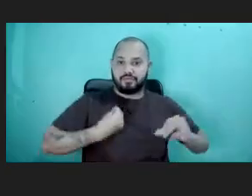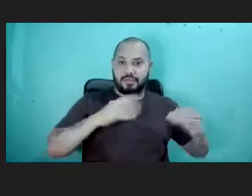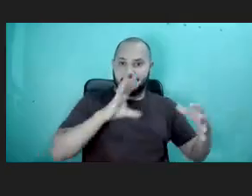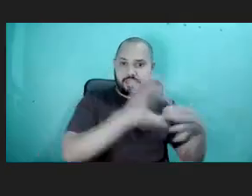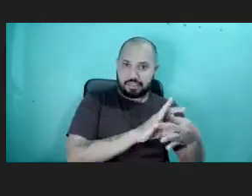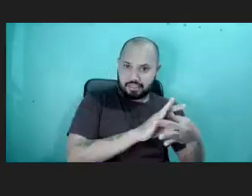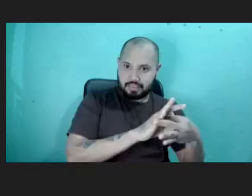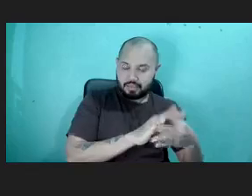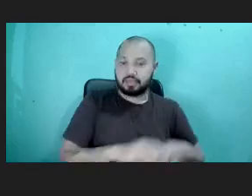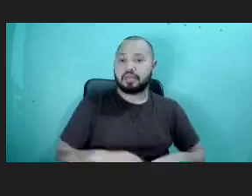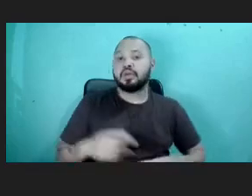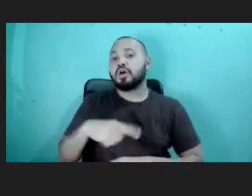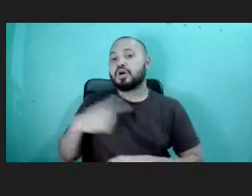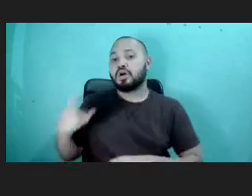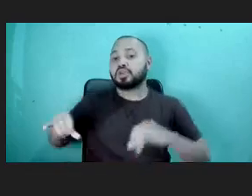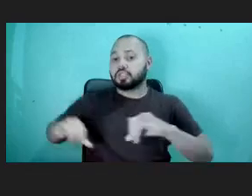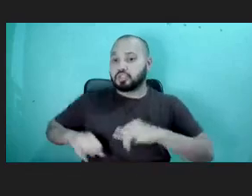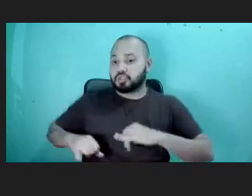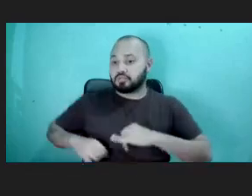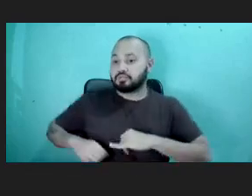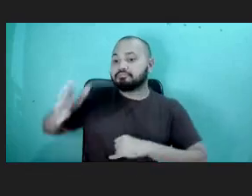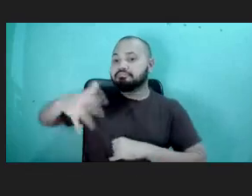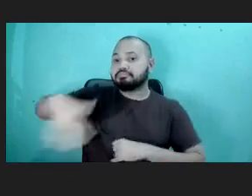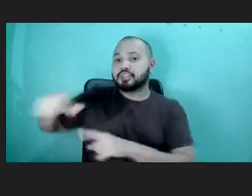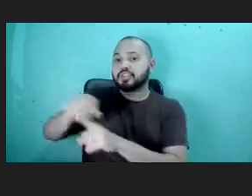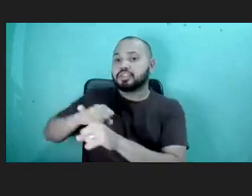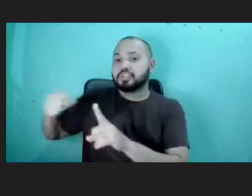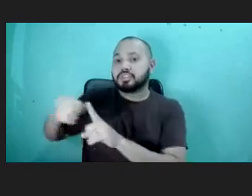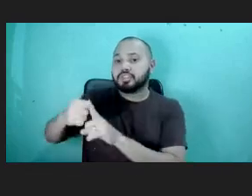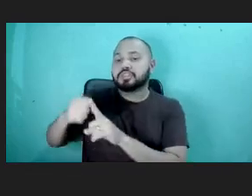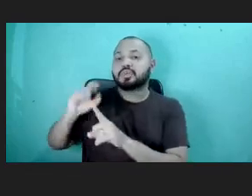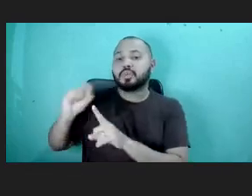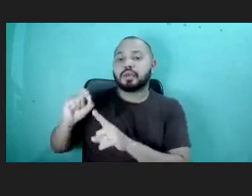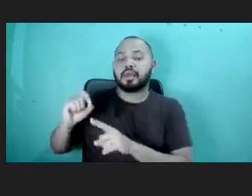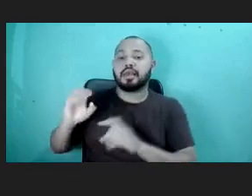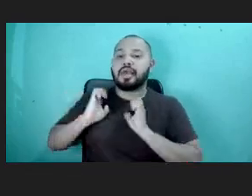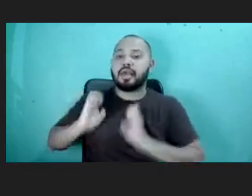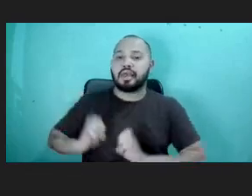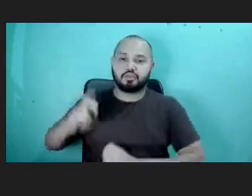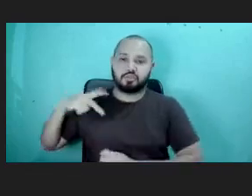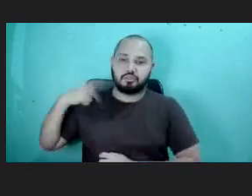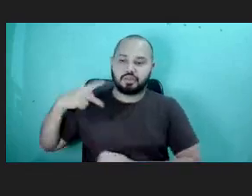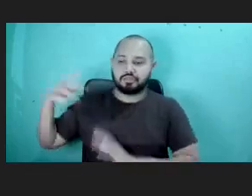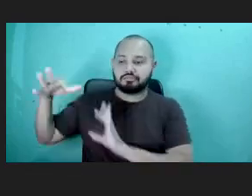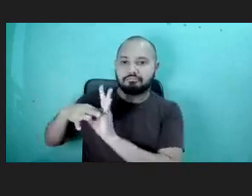produzido por uma ordem social que é muito mais complexa, que é o sofrimento ético-político. Já vou explicar um pouco mais.